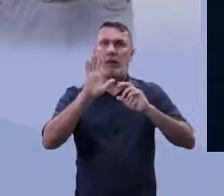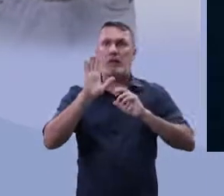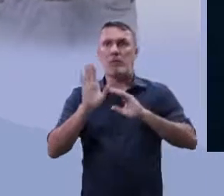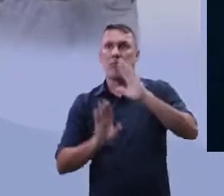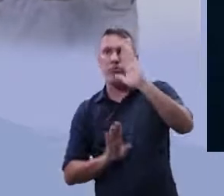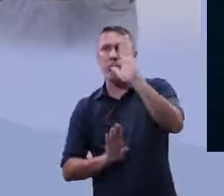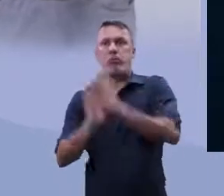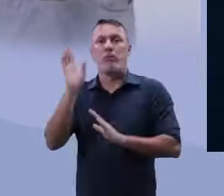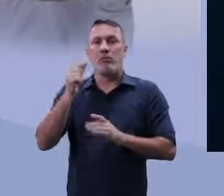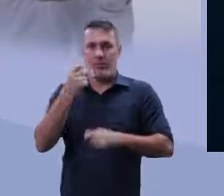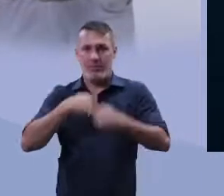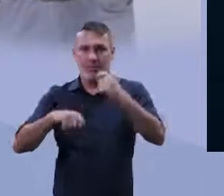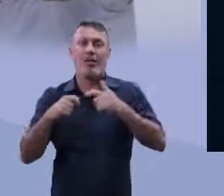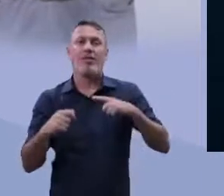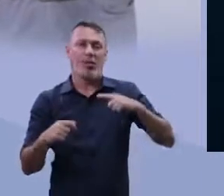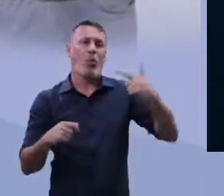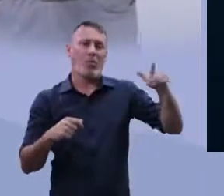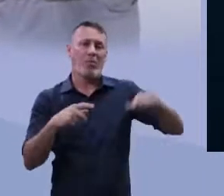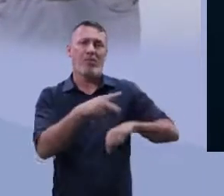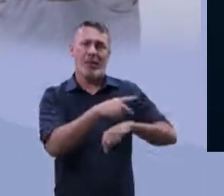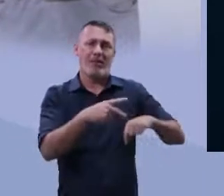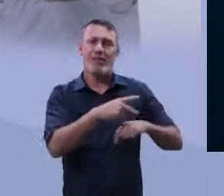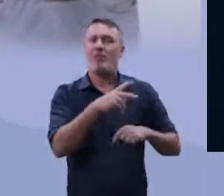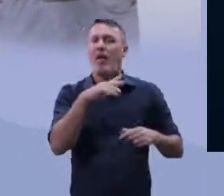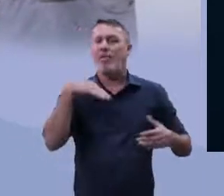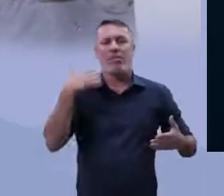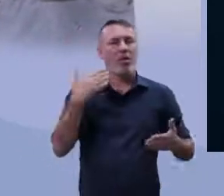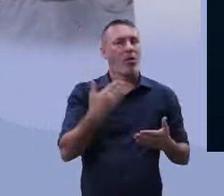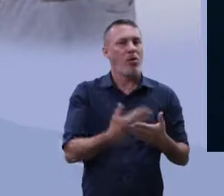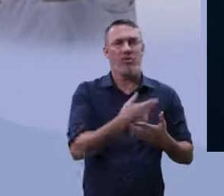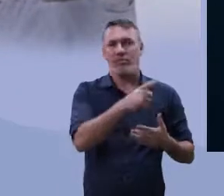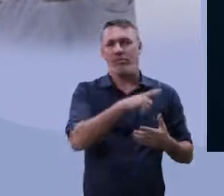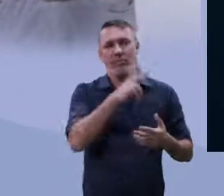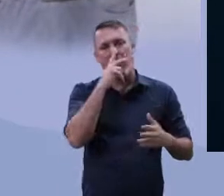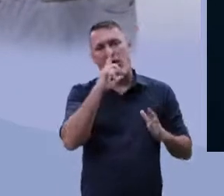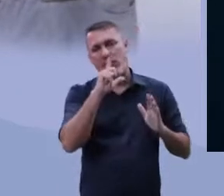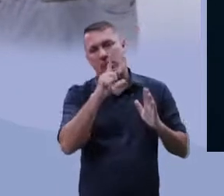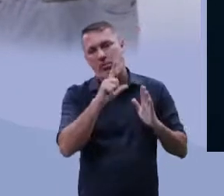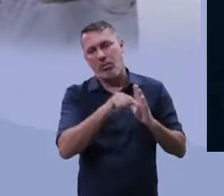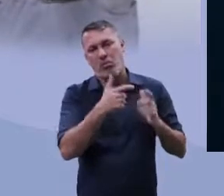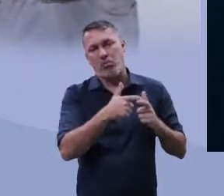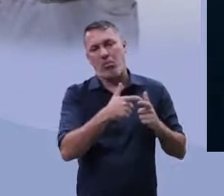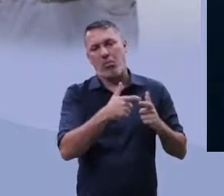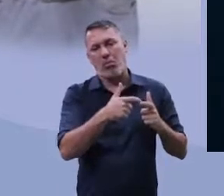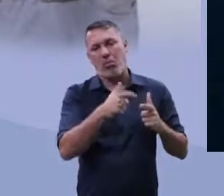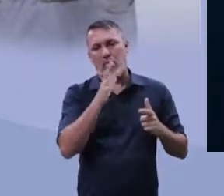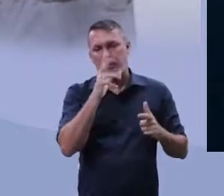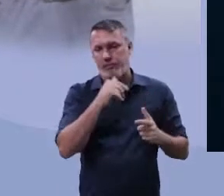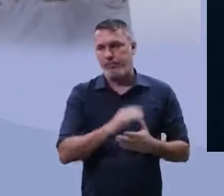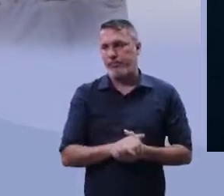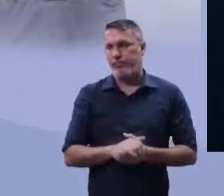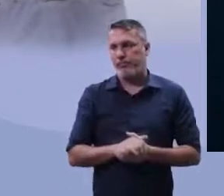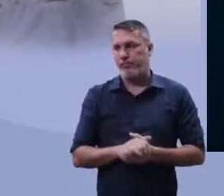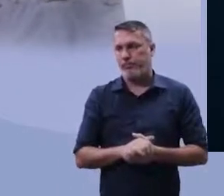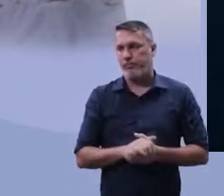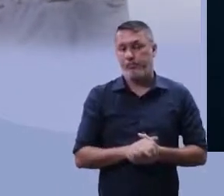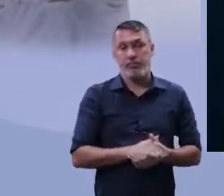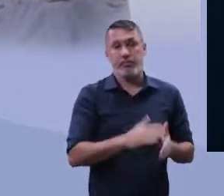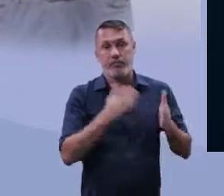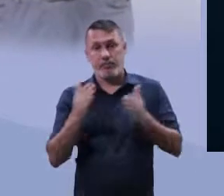alavancamento econômico, essas nações, infelizmente, né, não vão estar, né, ascendendo, né, a um crescimento, a um